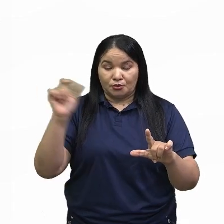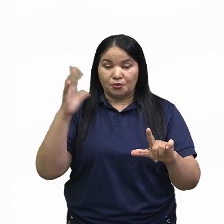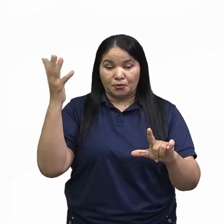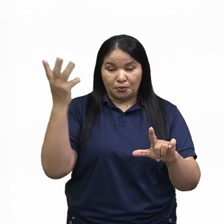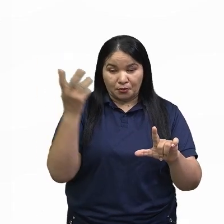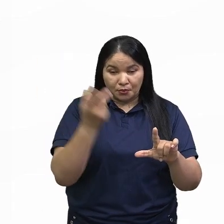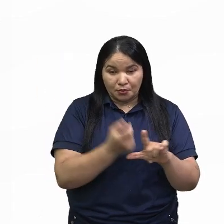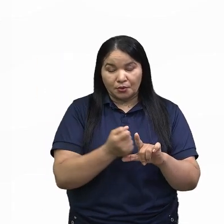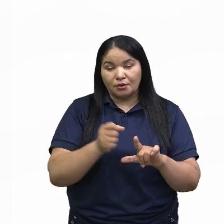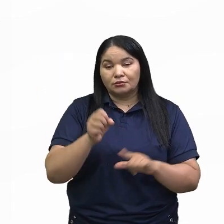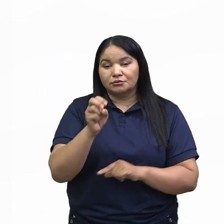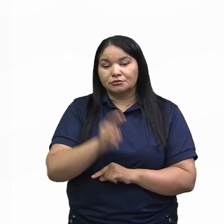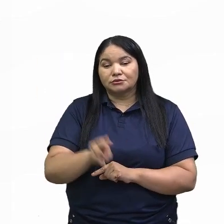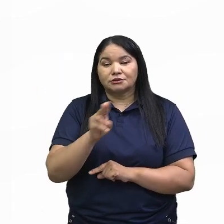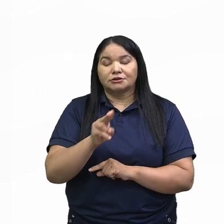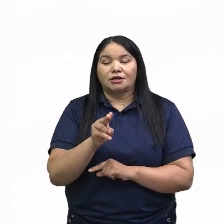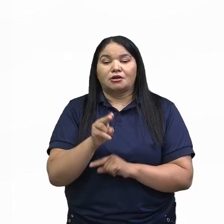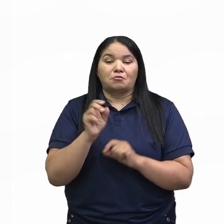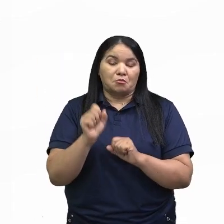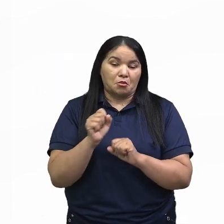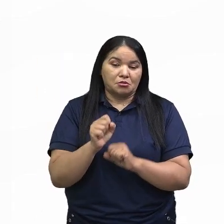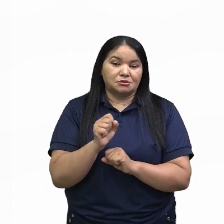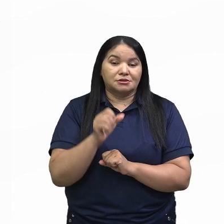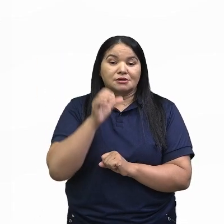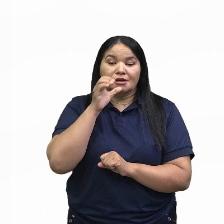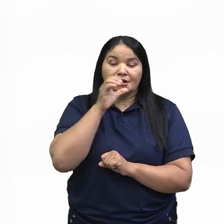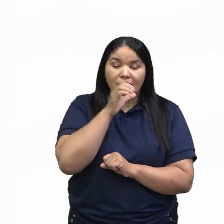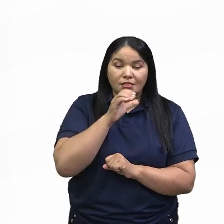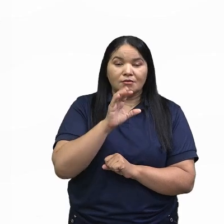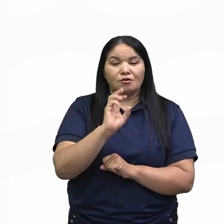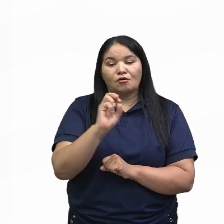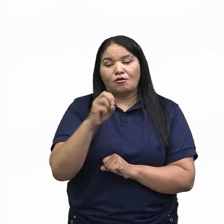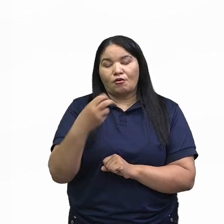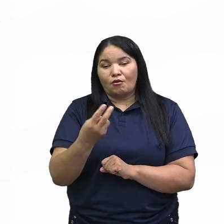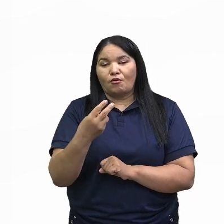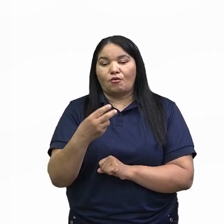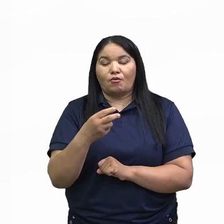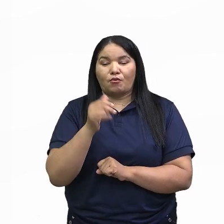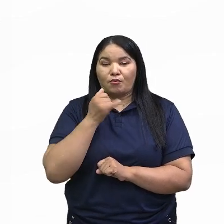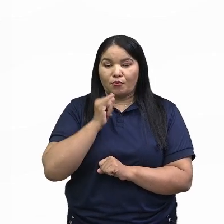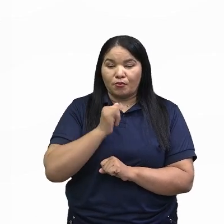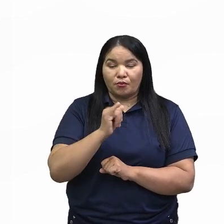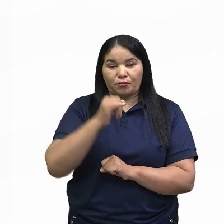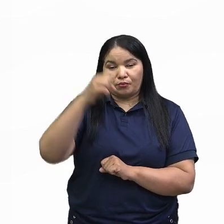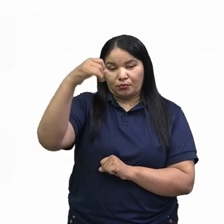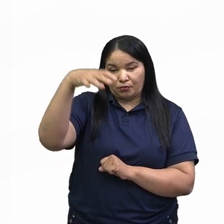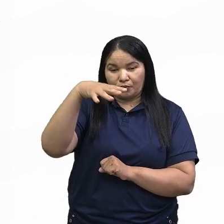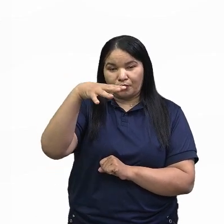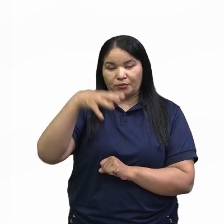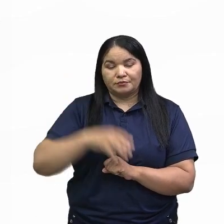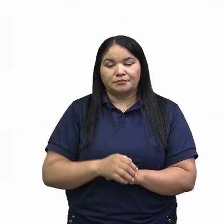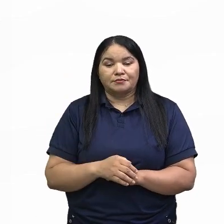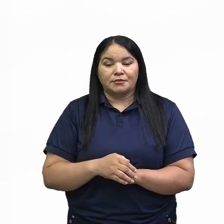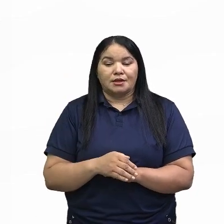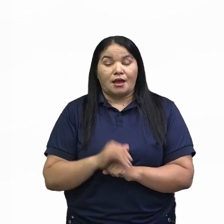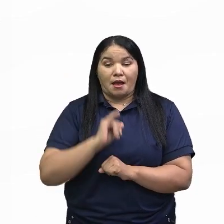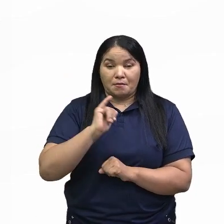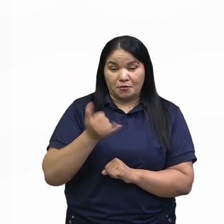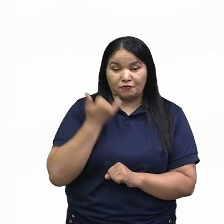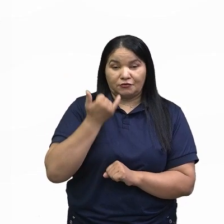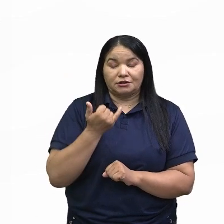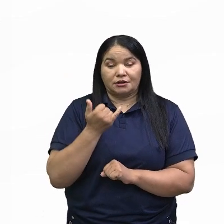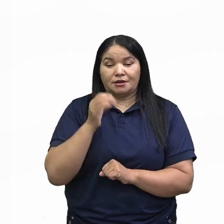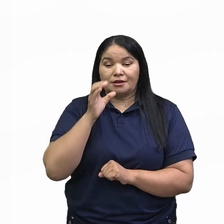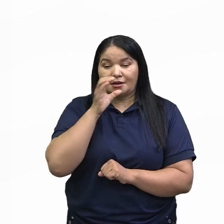de calor ou na forma de luz. Para aproveitamento do calor, os raios